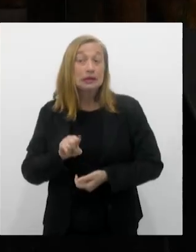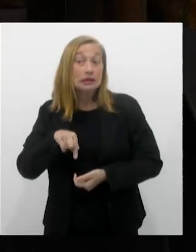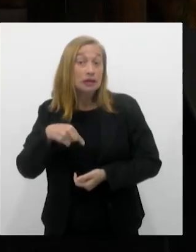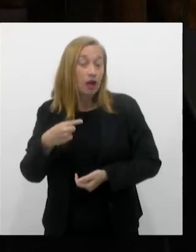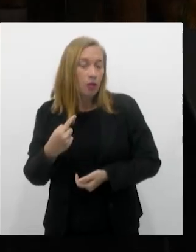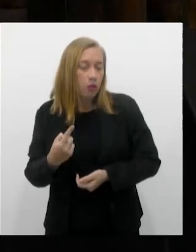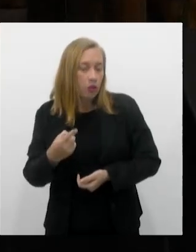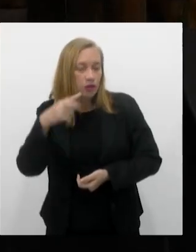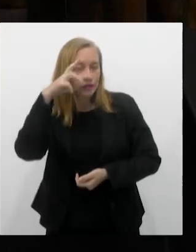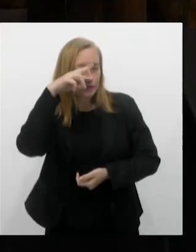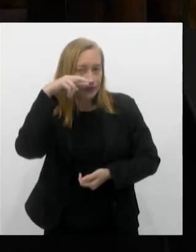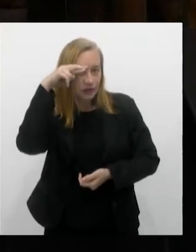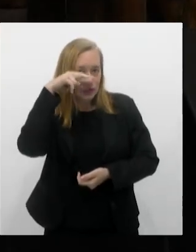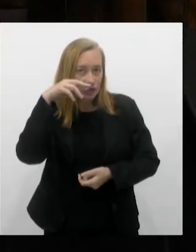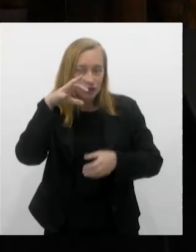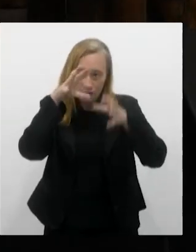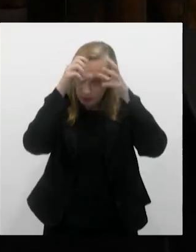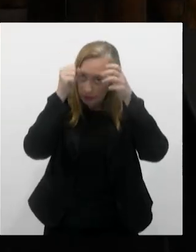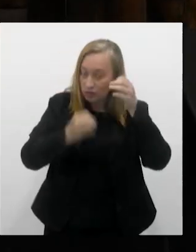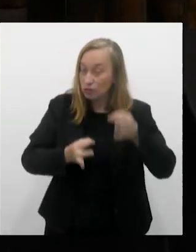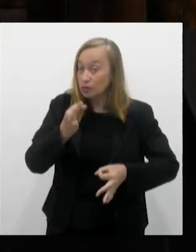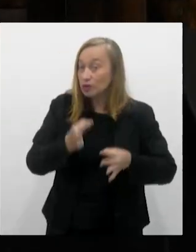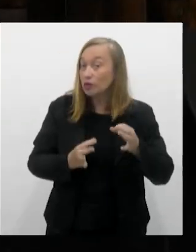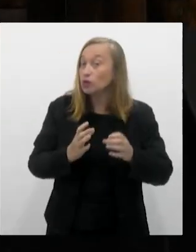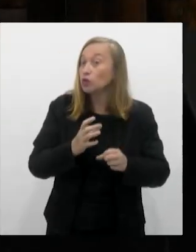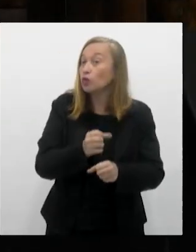de investigado pelo Tribunal de Contas,